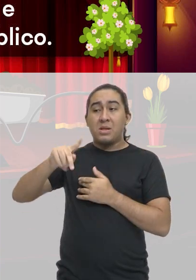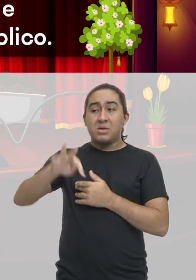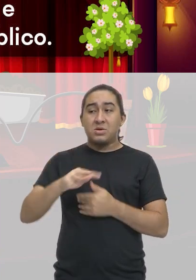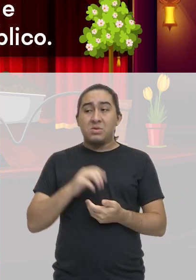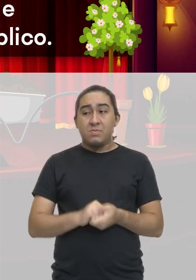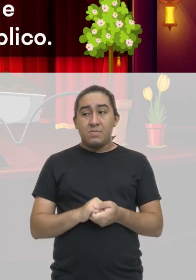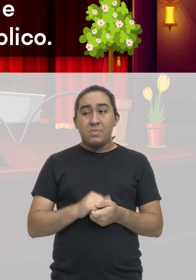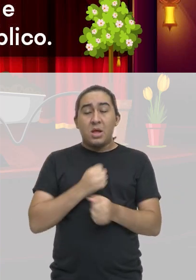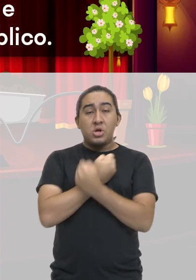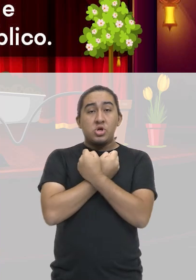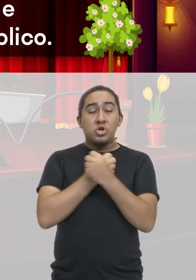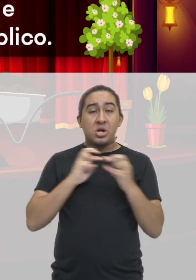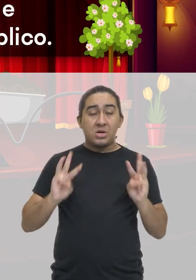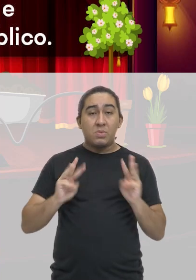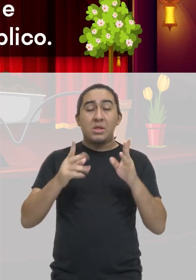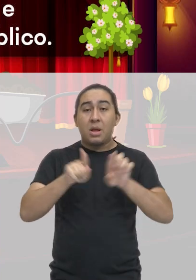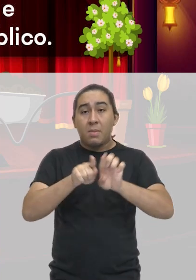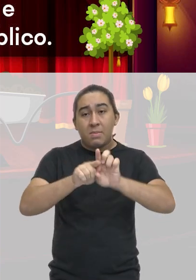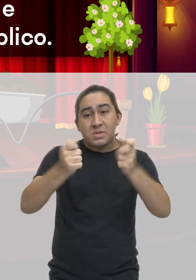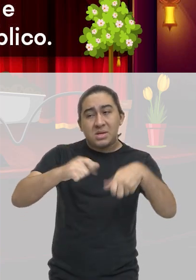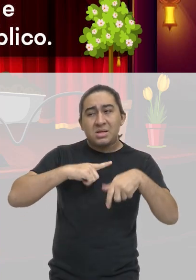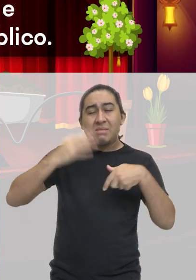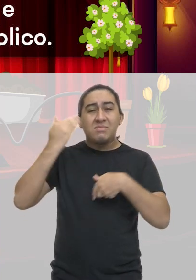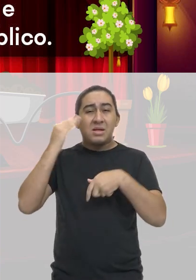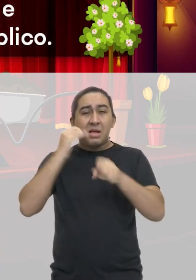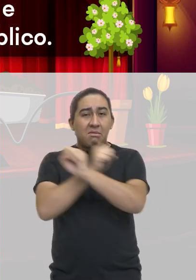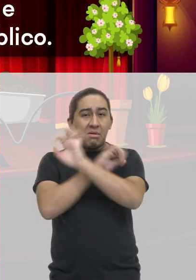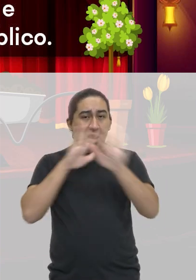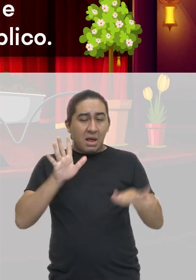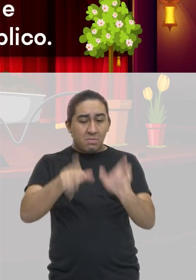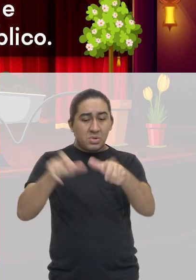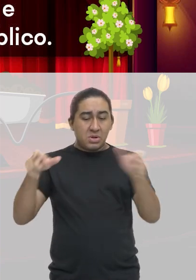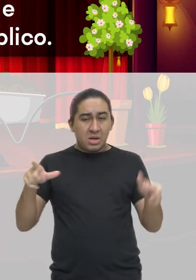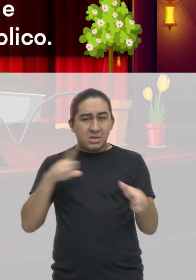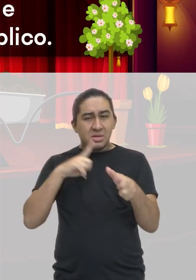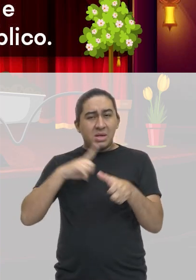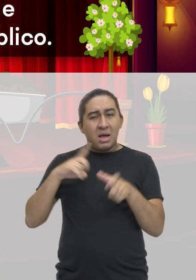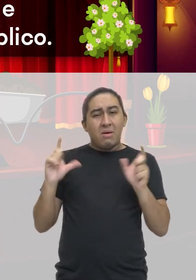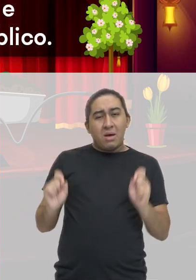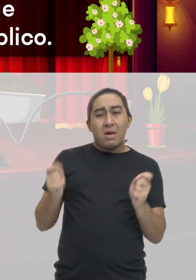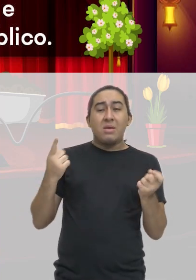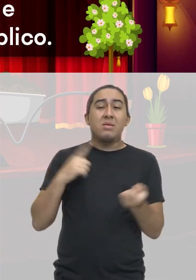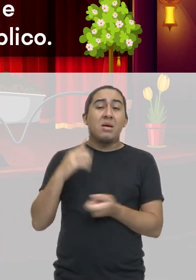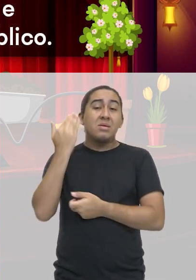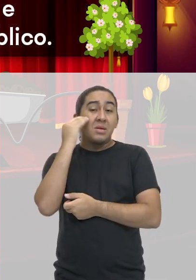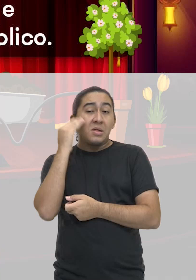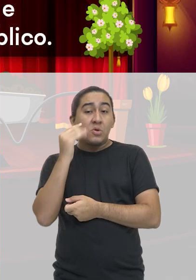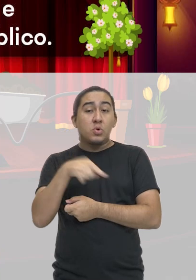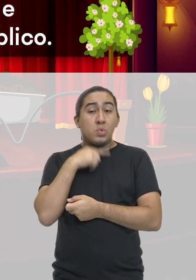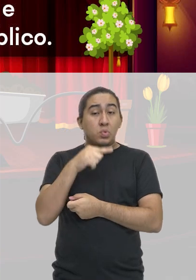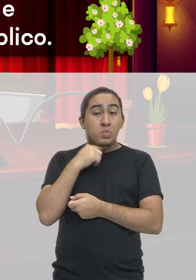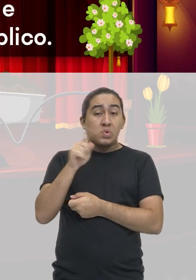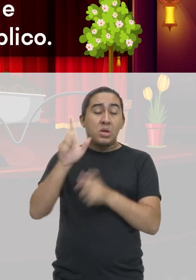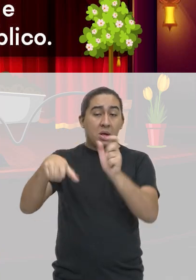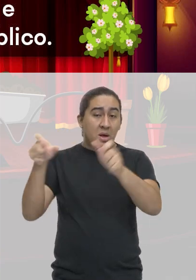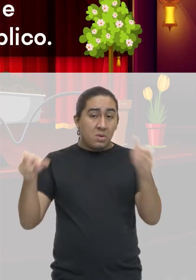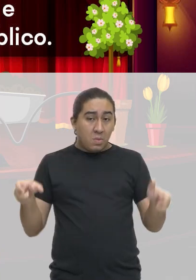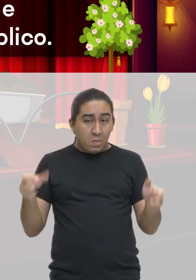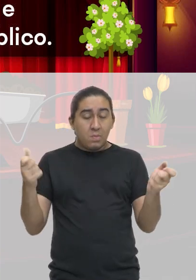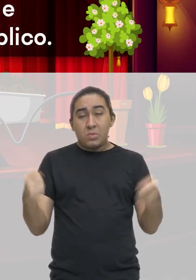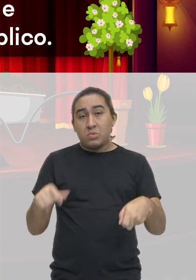entender profundamente o personagem para transmitir suas dúvidas existenciais, emoções